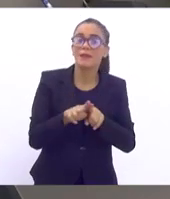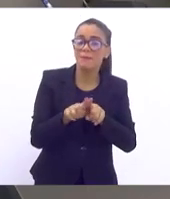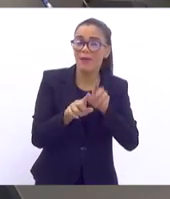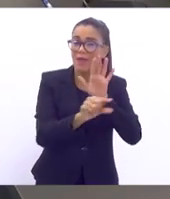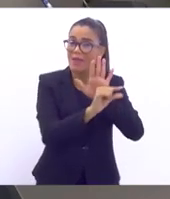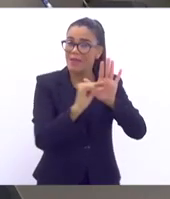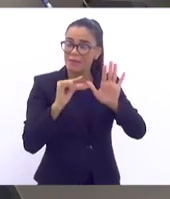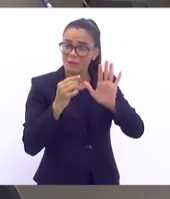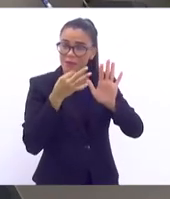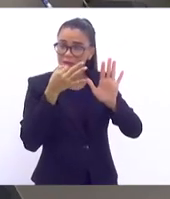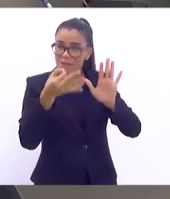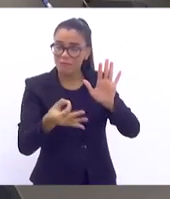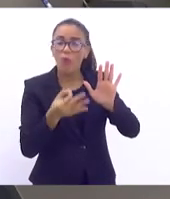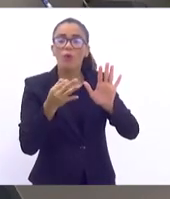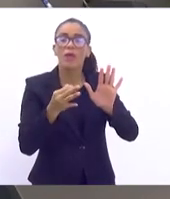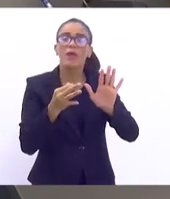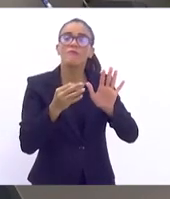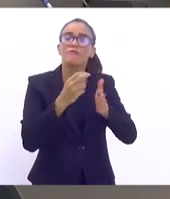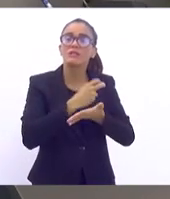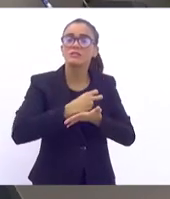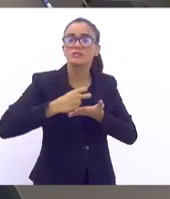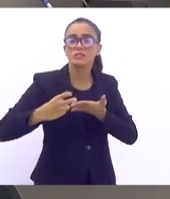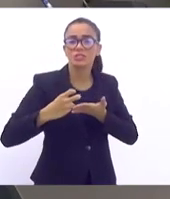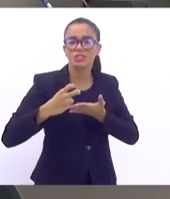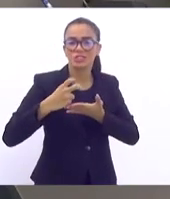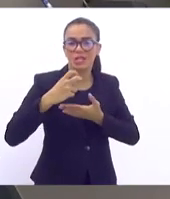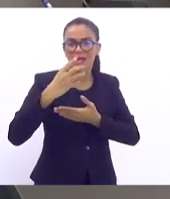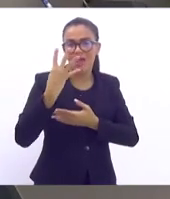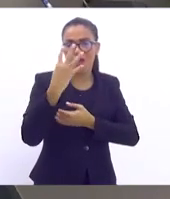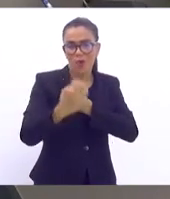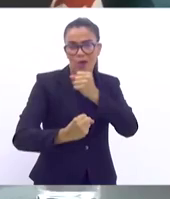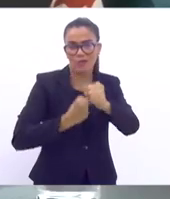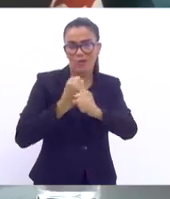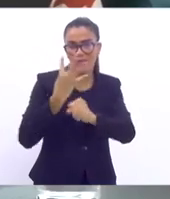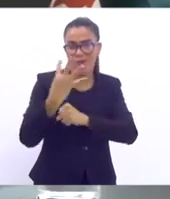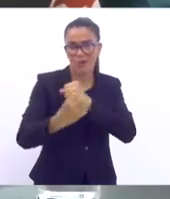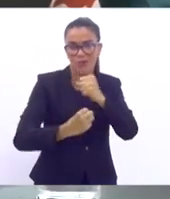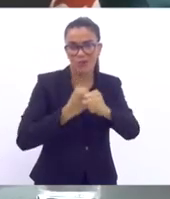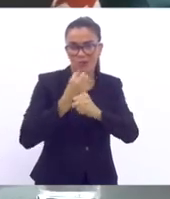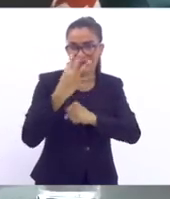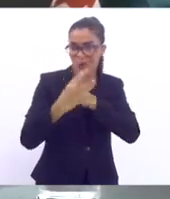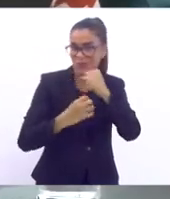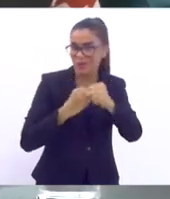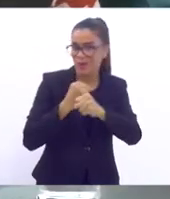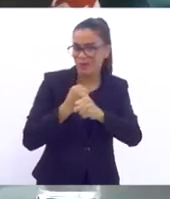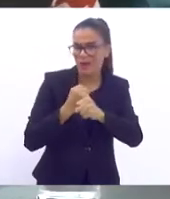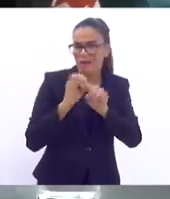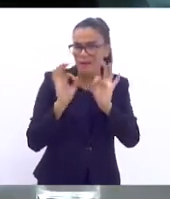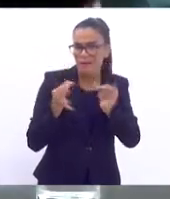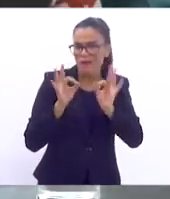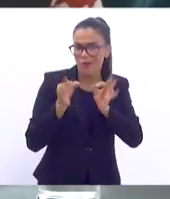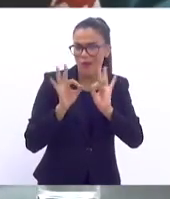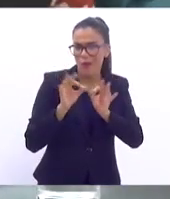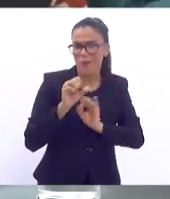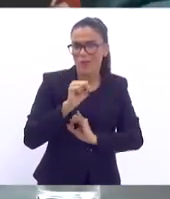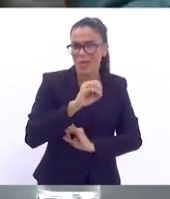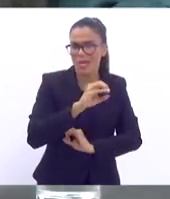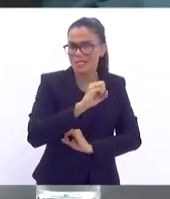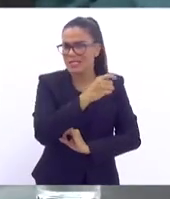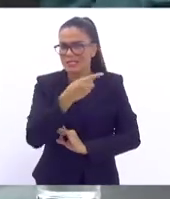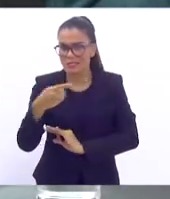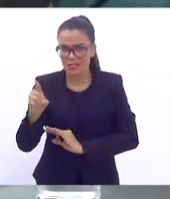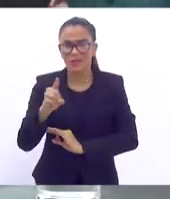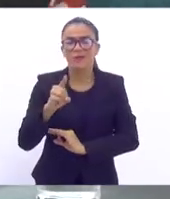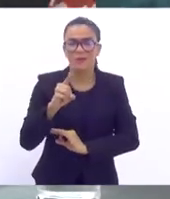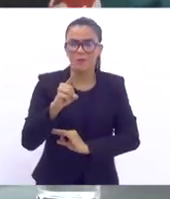propõe é que será extinta com cada legislatura Bom O Tema correto é exceção Legislativa mesmo não a sessão